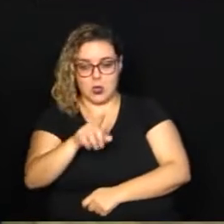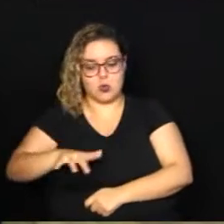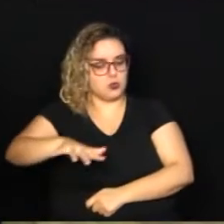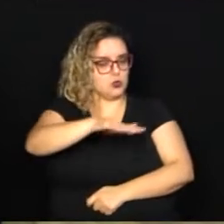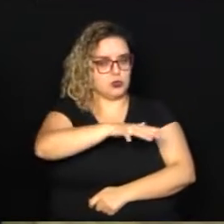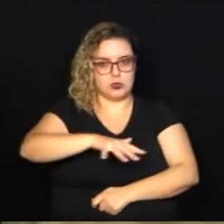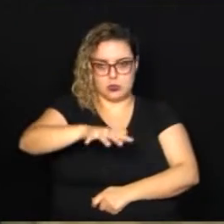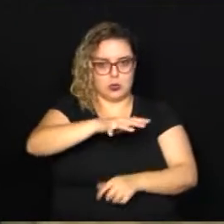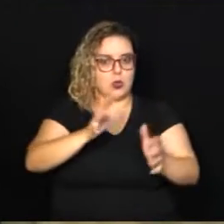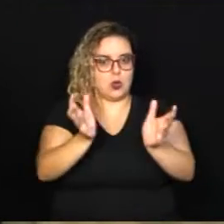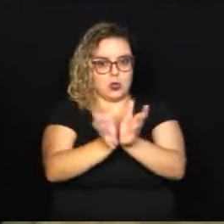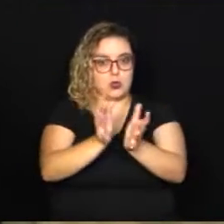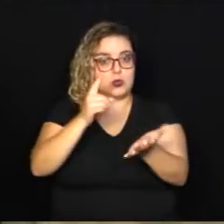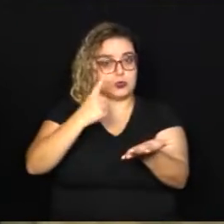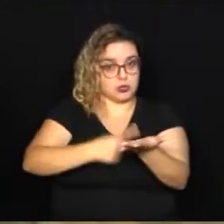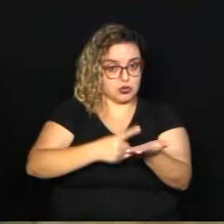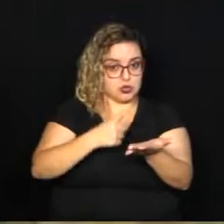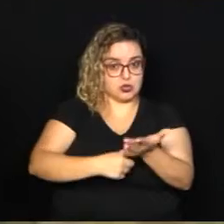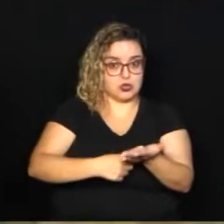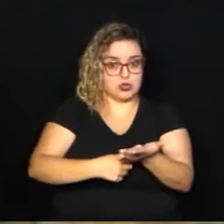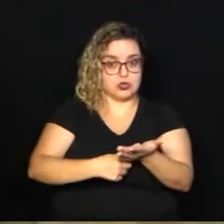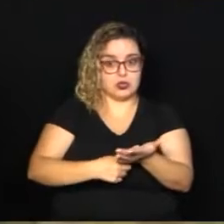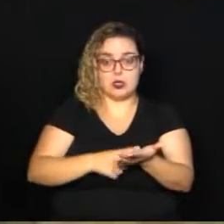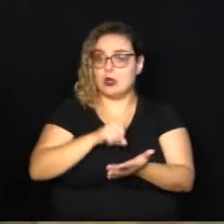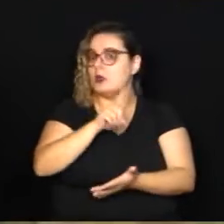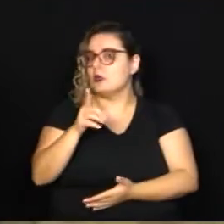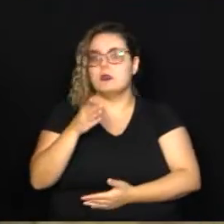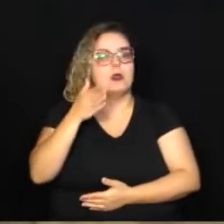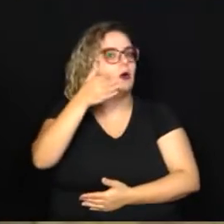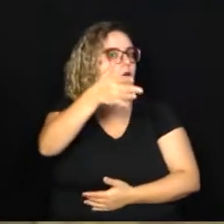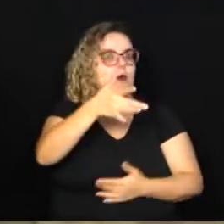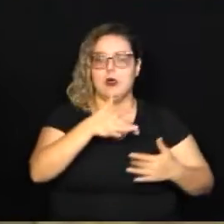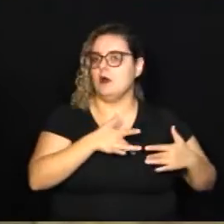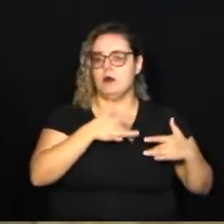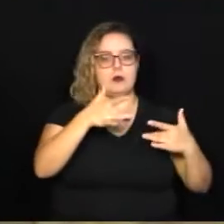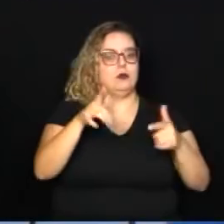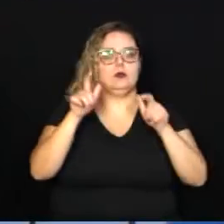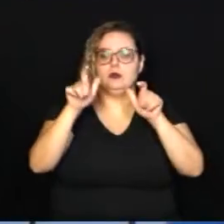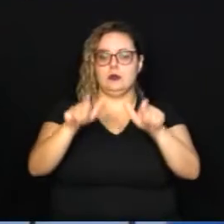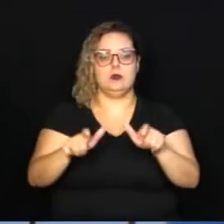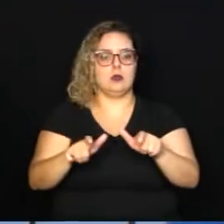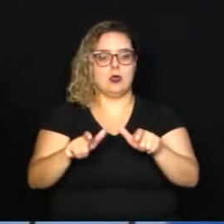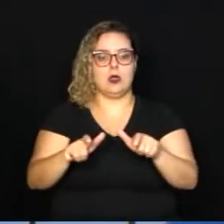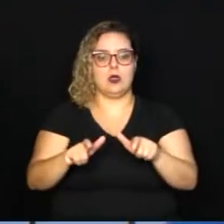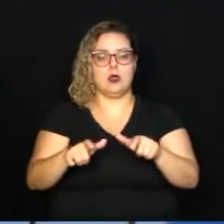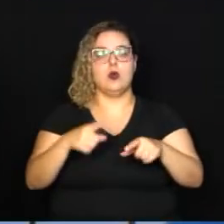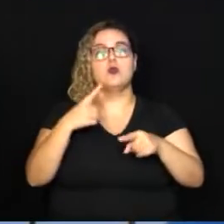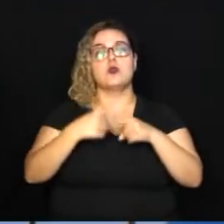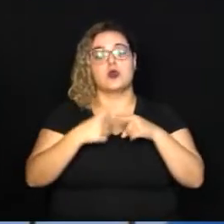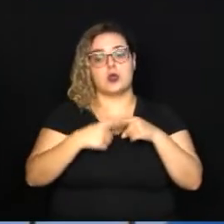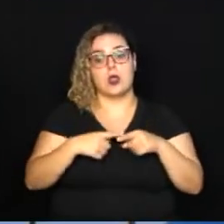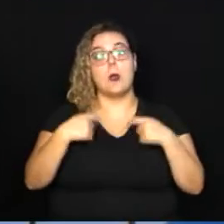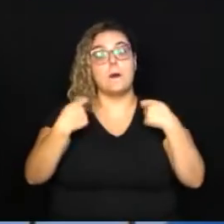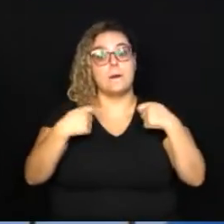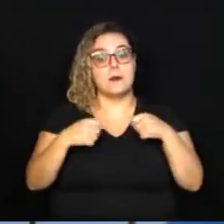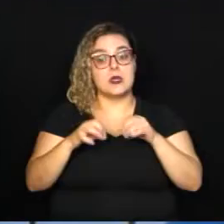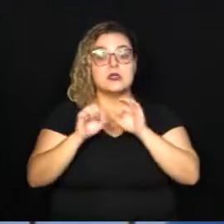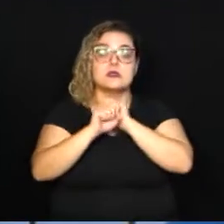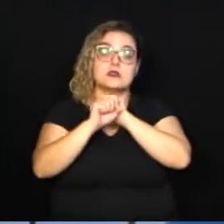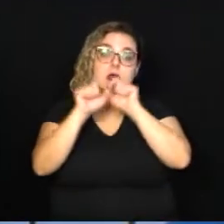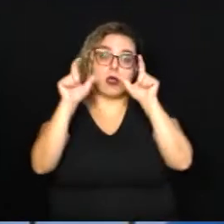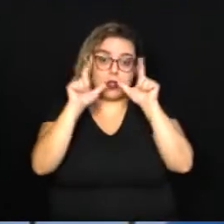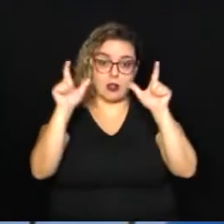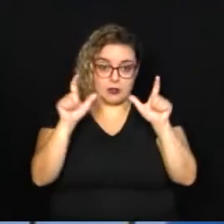grupo de agendados não compareçam voluntariamente ao local. Inclusive, é preciso alertar que quando